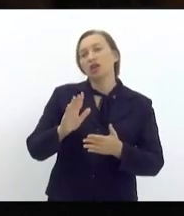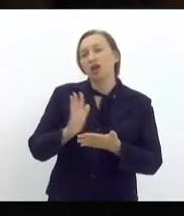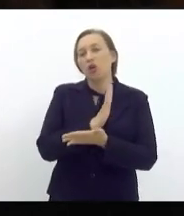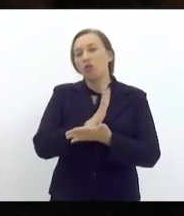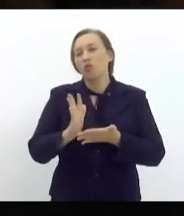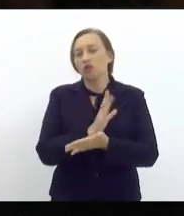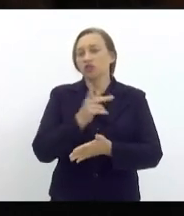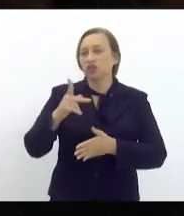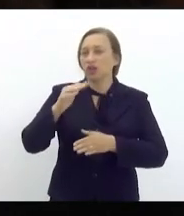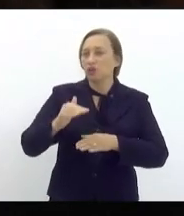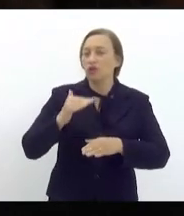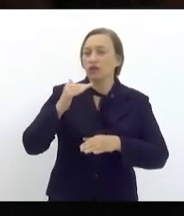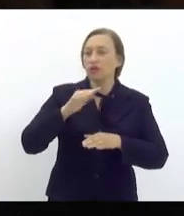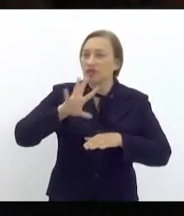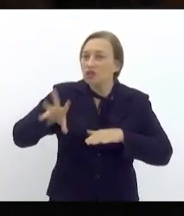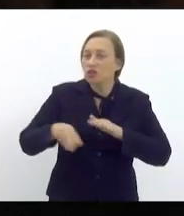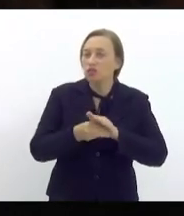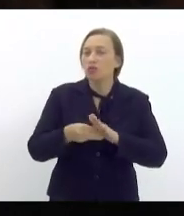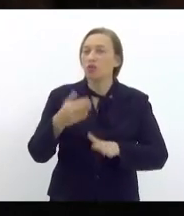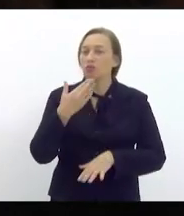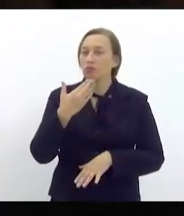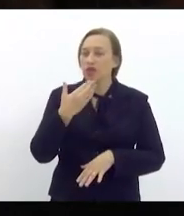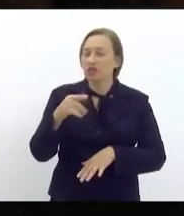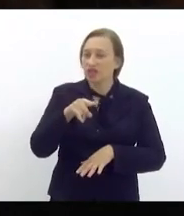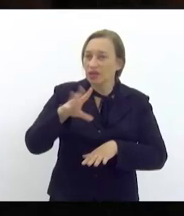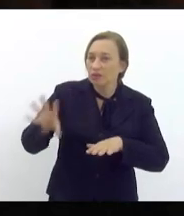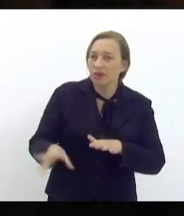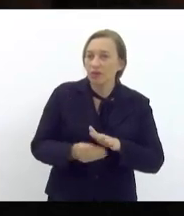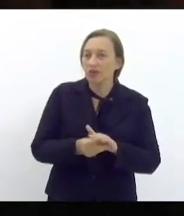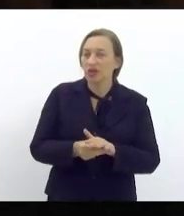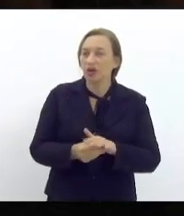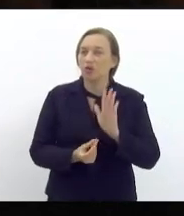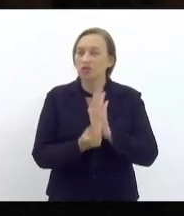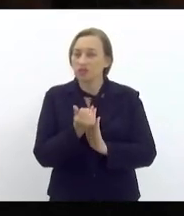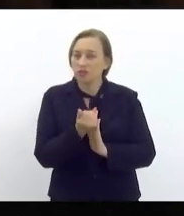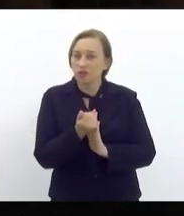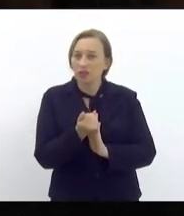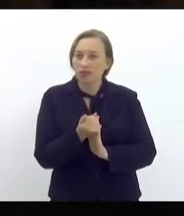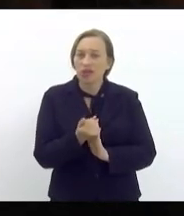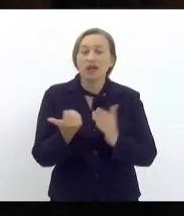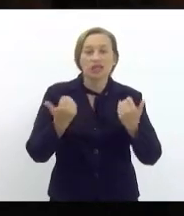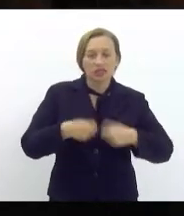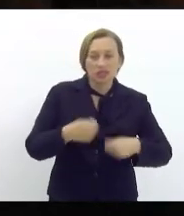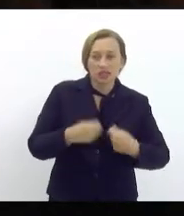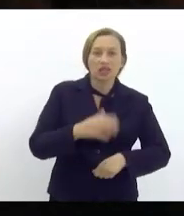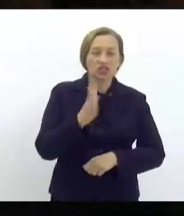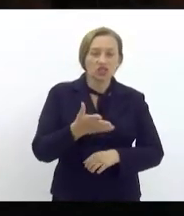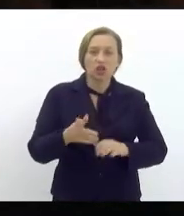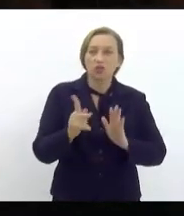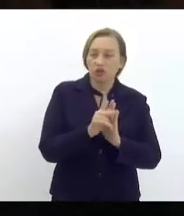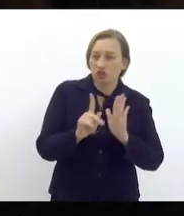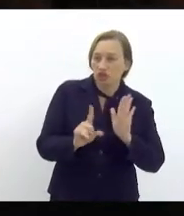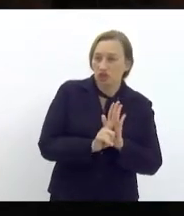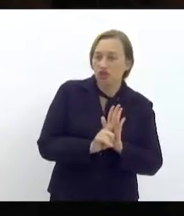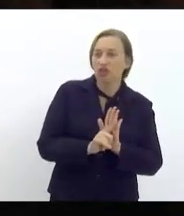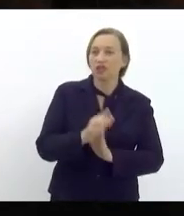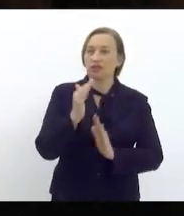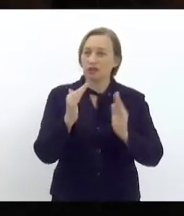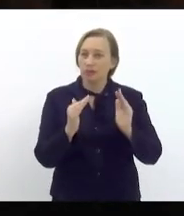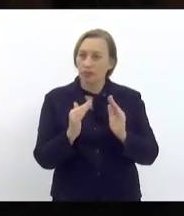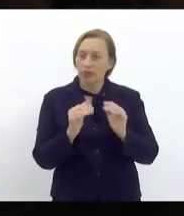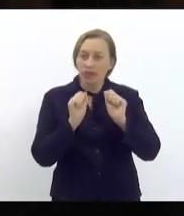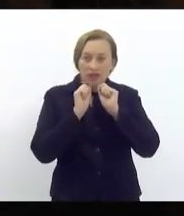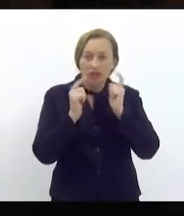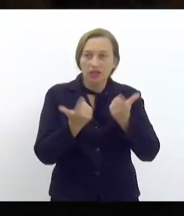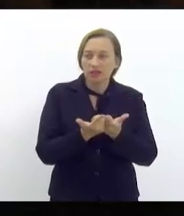anexo por exemplo emendei aqui o orçamento trazendo a demanda que já é um projeto de lei dessa casa para que